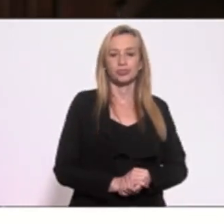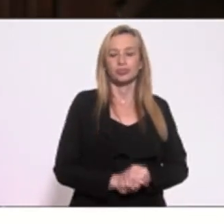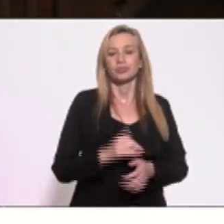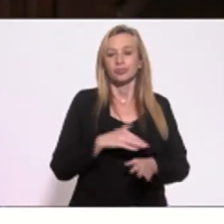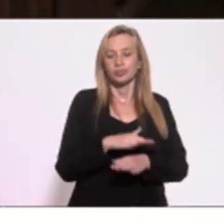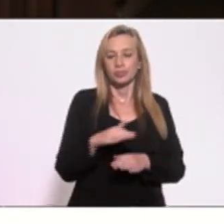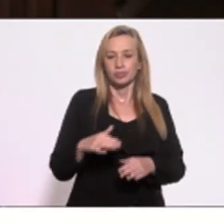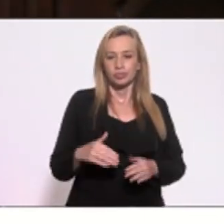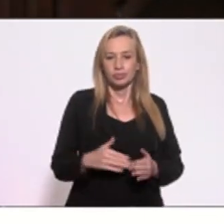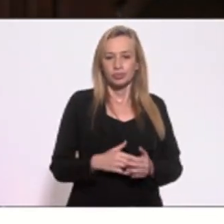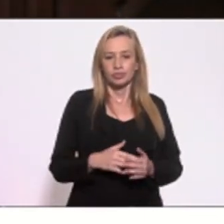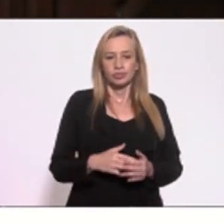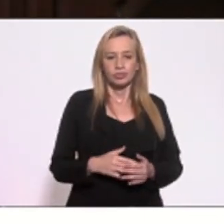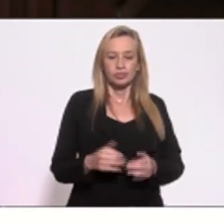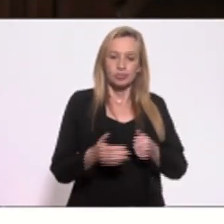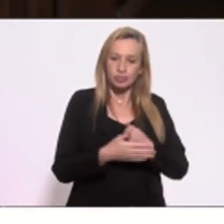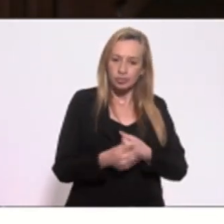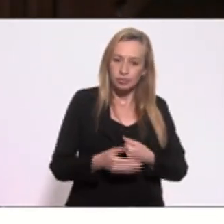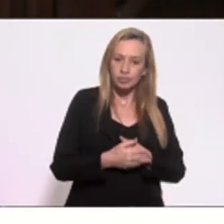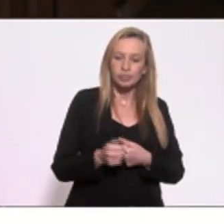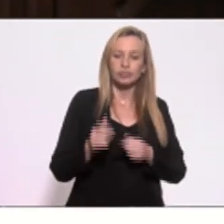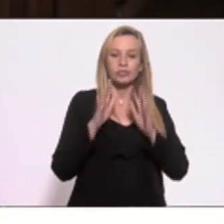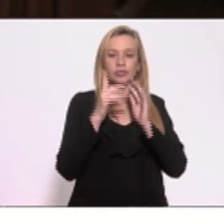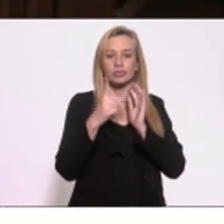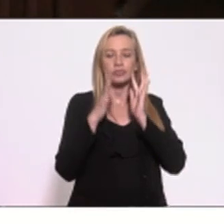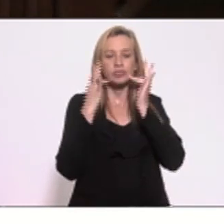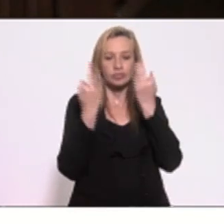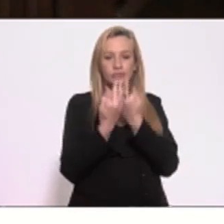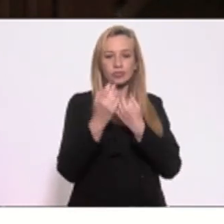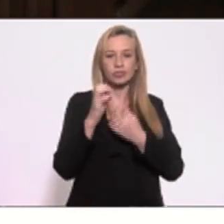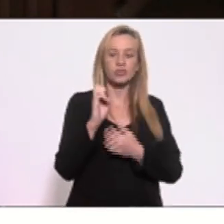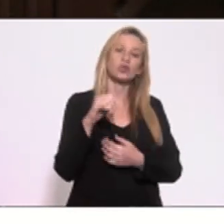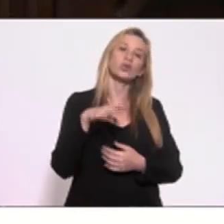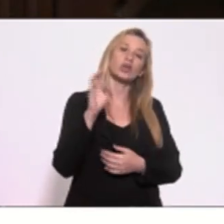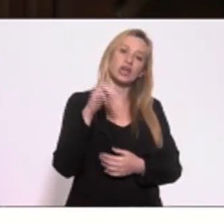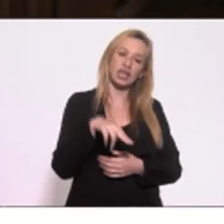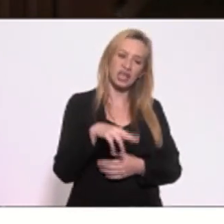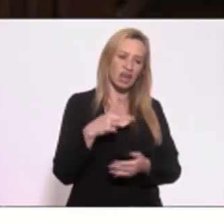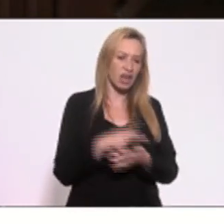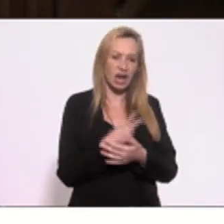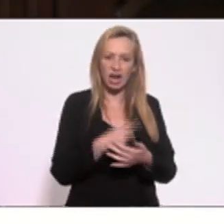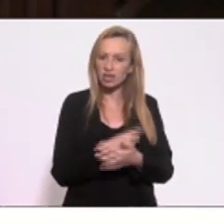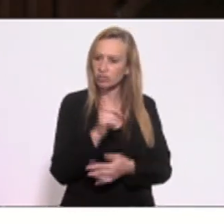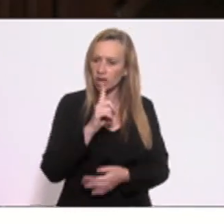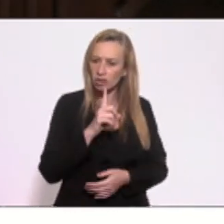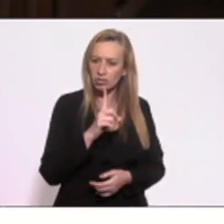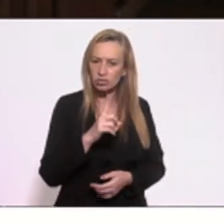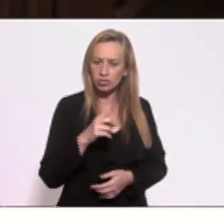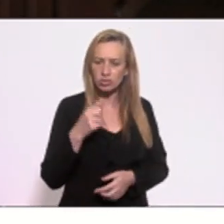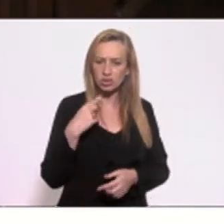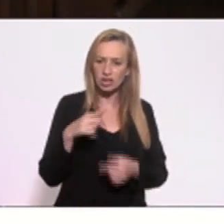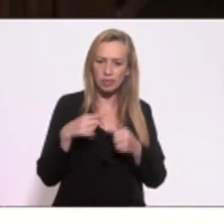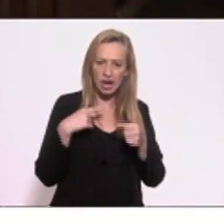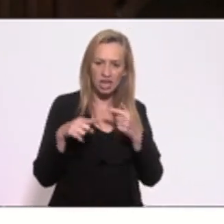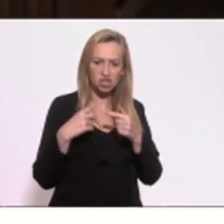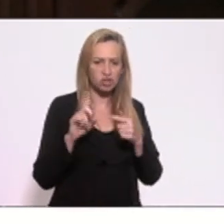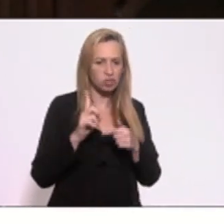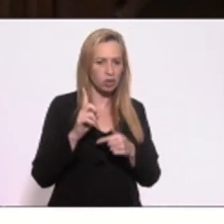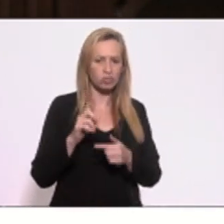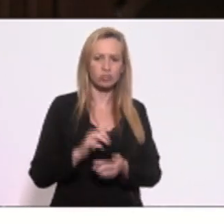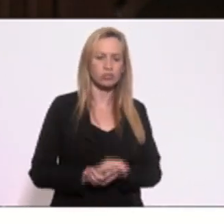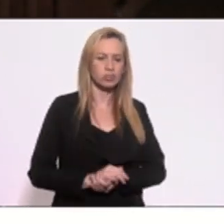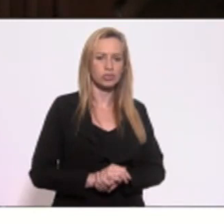a minha solidariedade ao Glenn, à sua família. De fato, o Glenn não estava errado no debate, jamais na agressão física, no